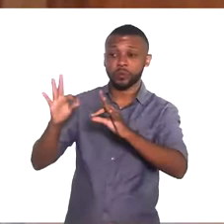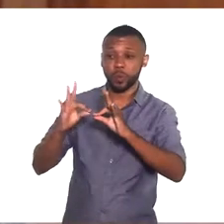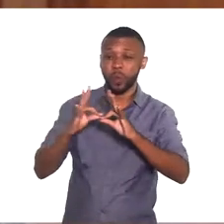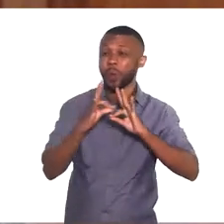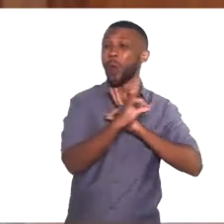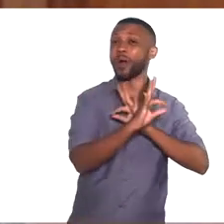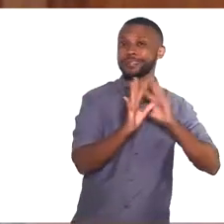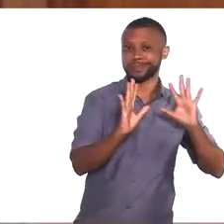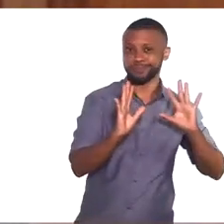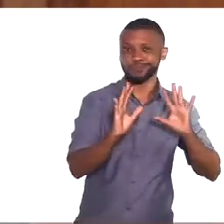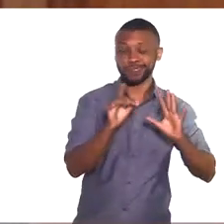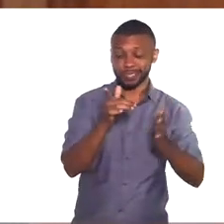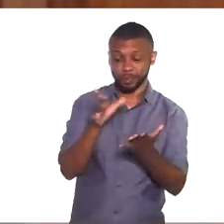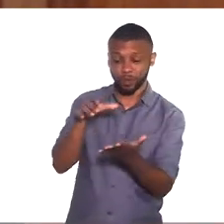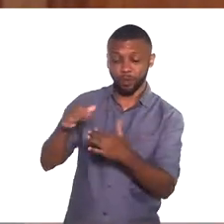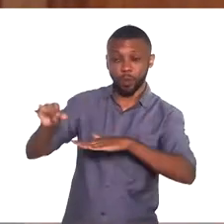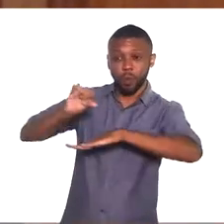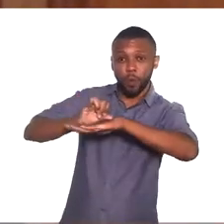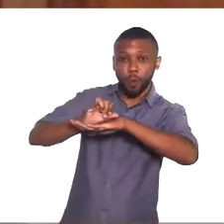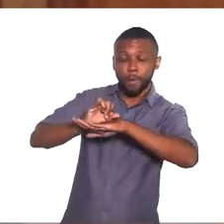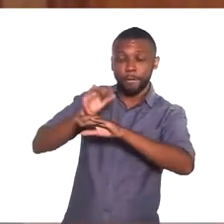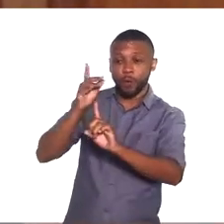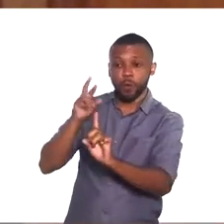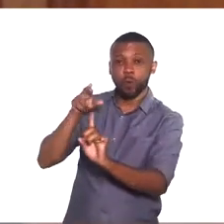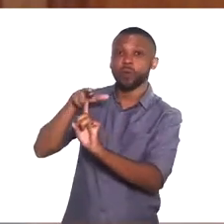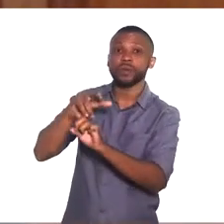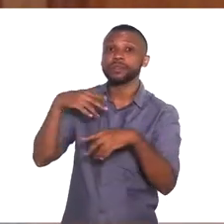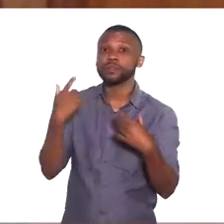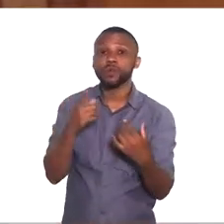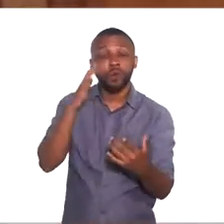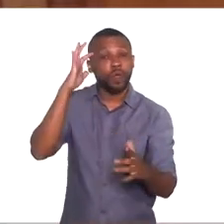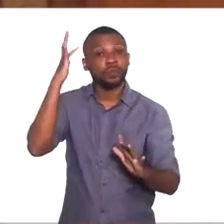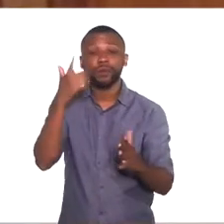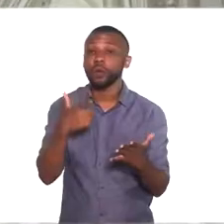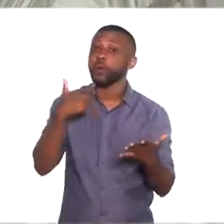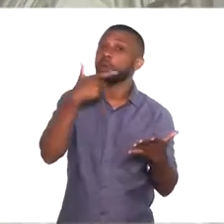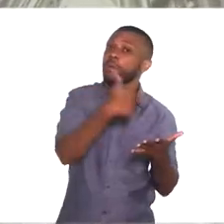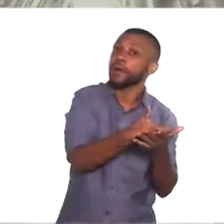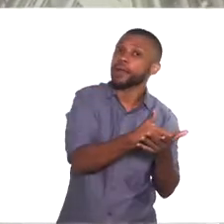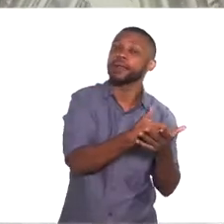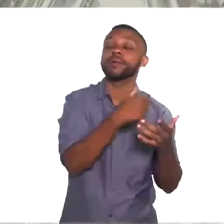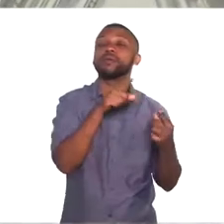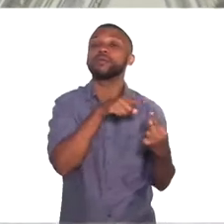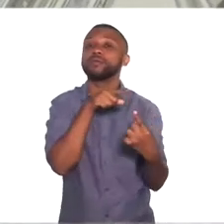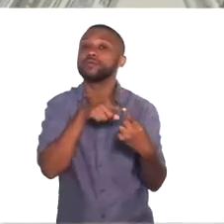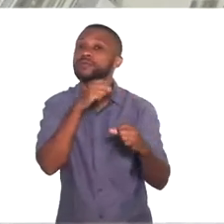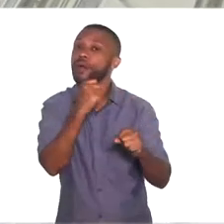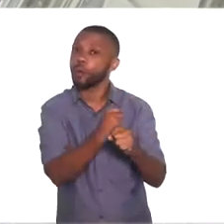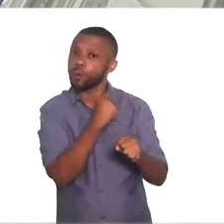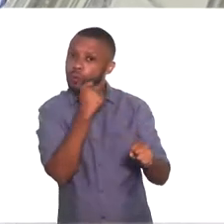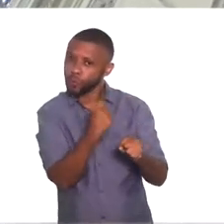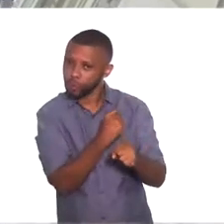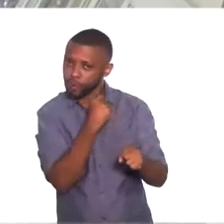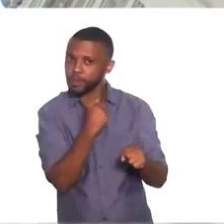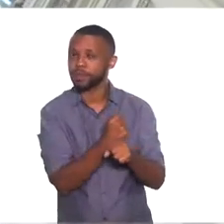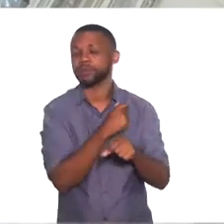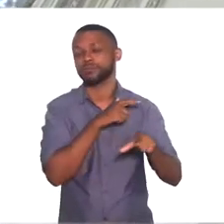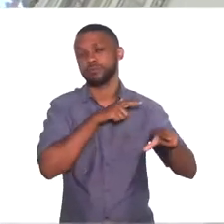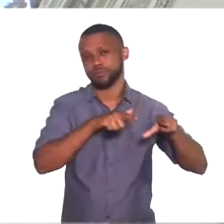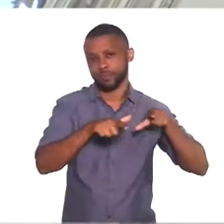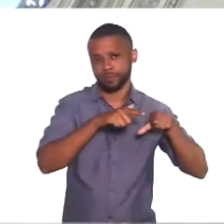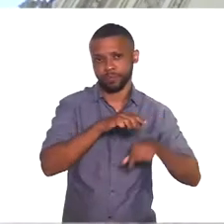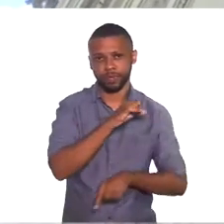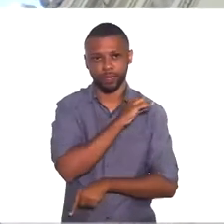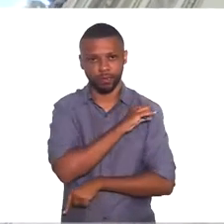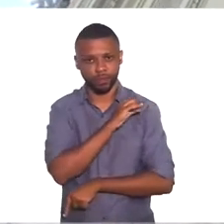centro não porque aí a gente estava sempre vai virar muitos e muitos Central então compraram aqui para construir mente é